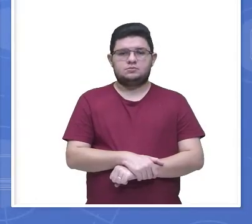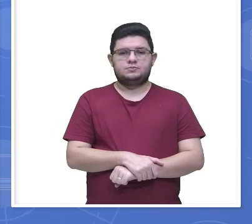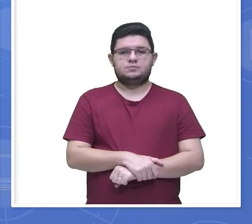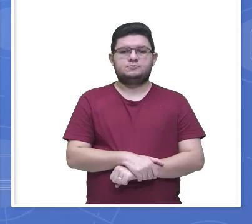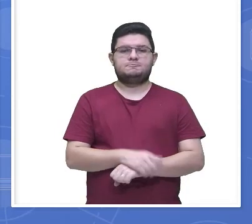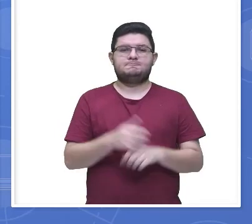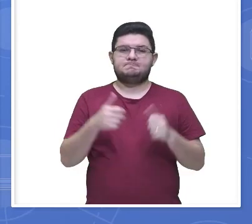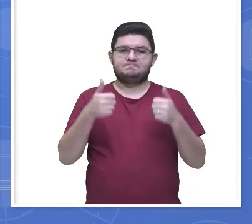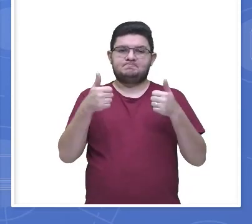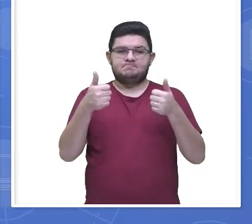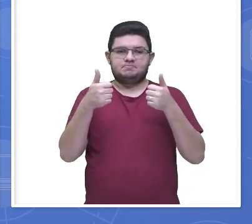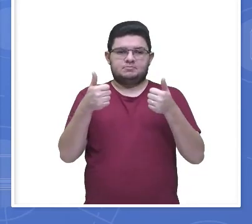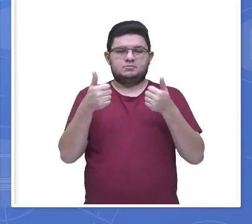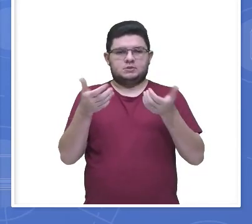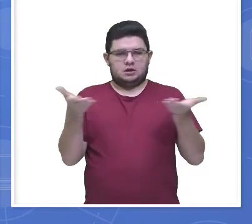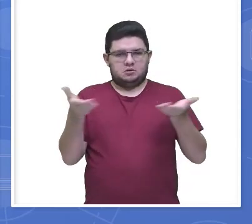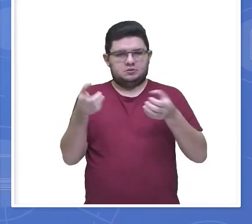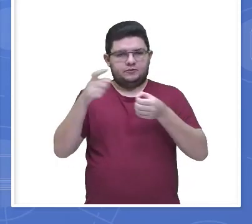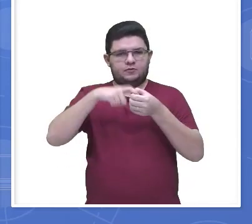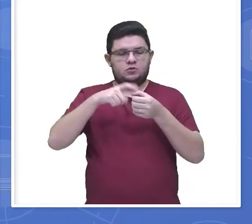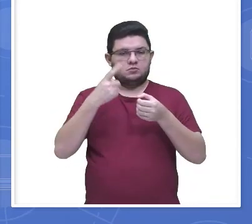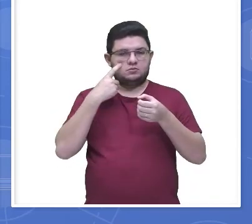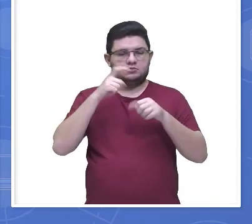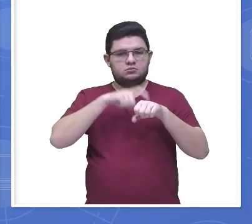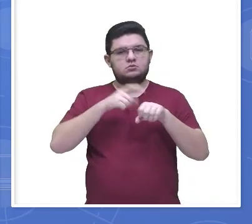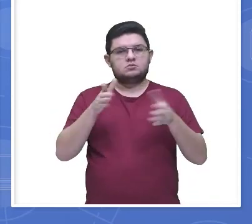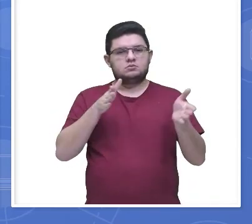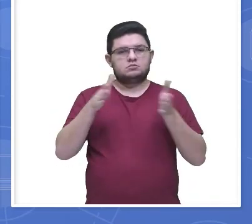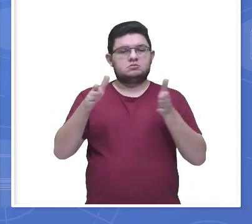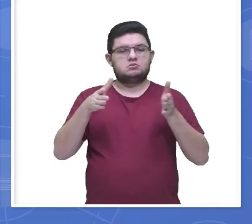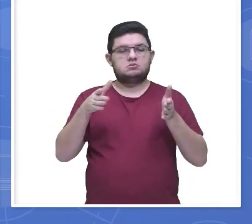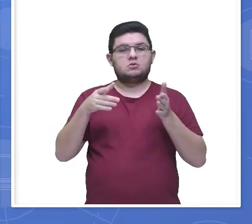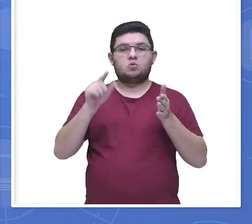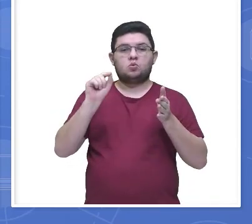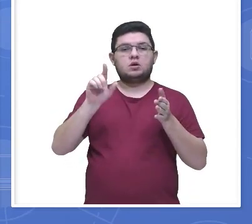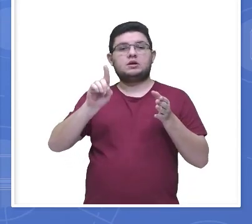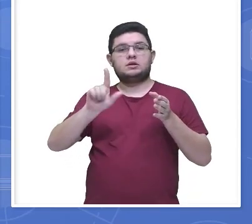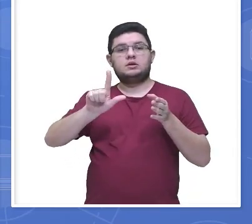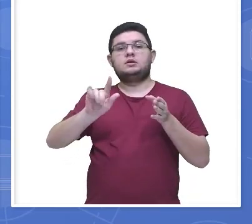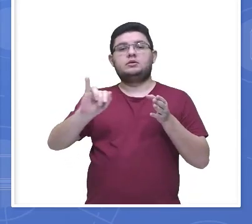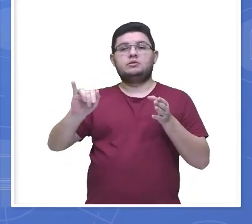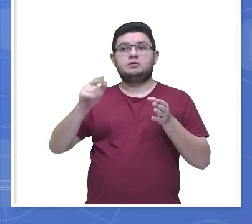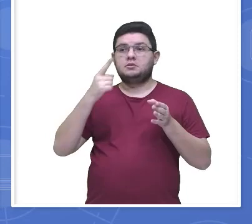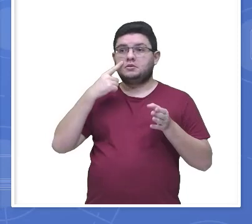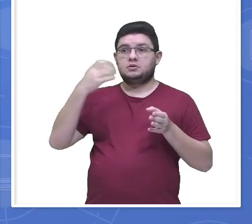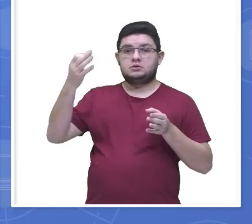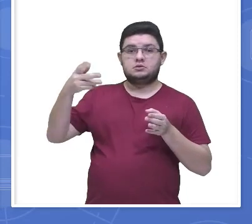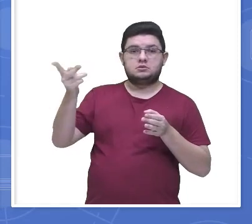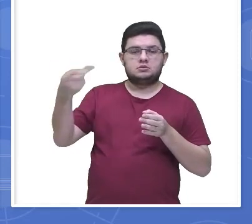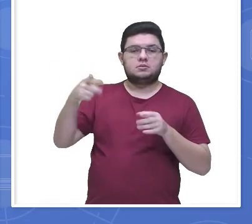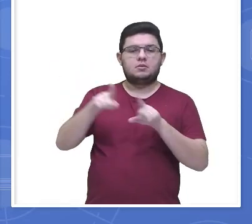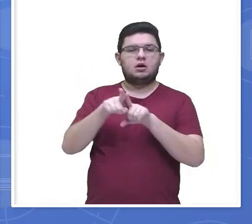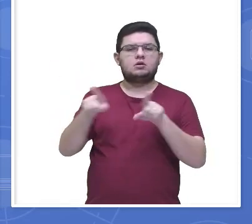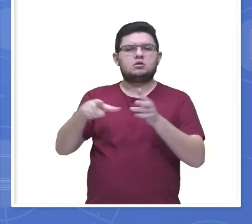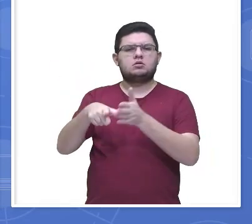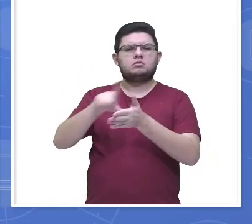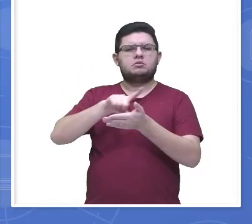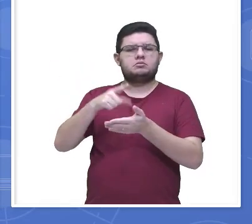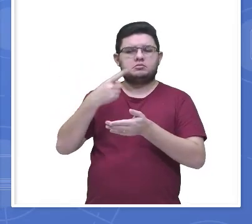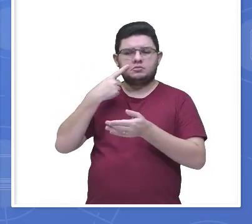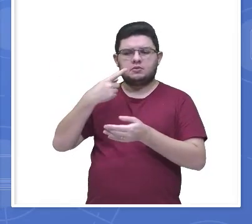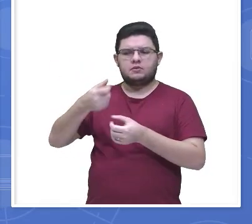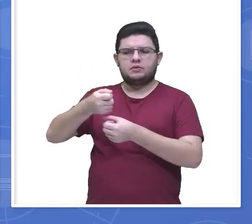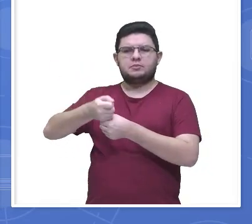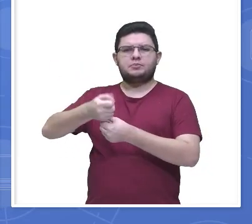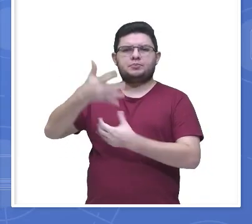Muito bem, estamos de volta. Vamos agora conferir aí as nossas questões, mas antes vamos ver o que vocês estão respondendo aí das nossas